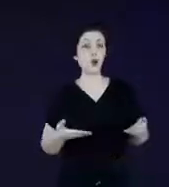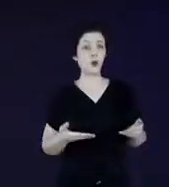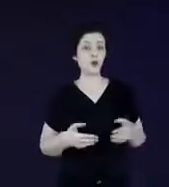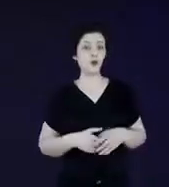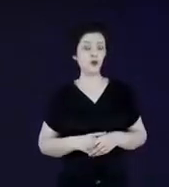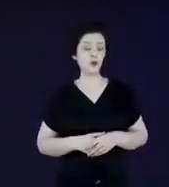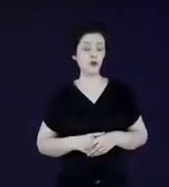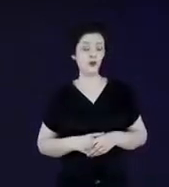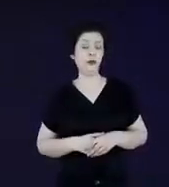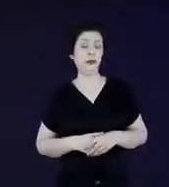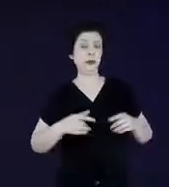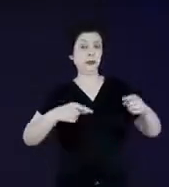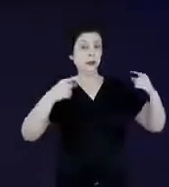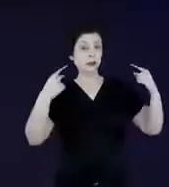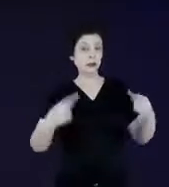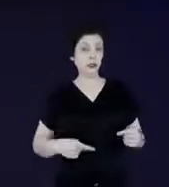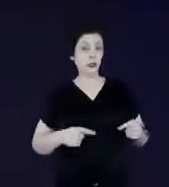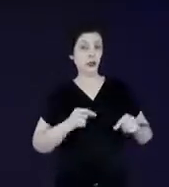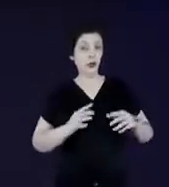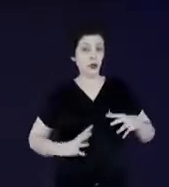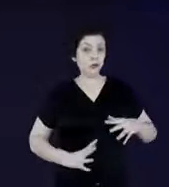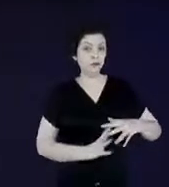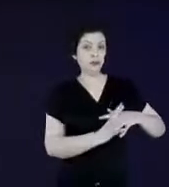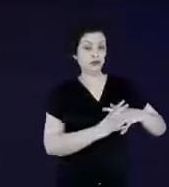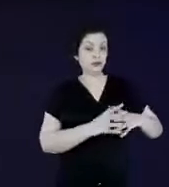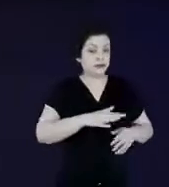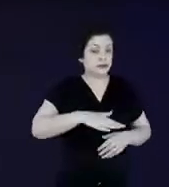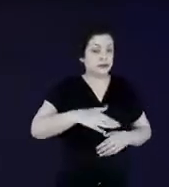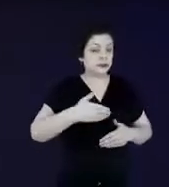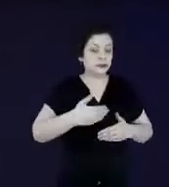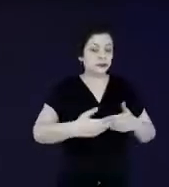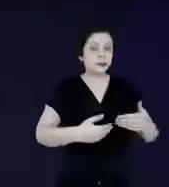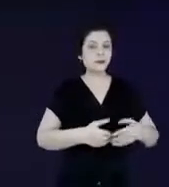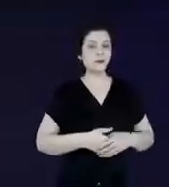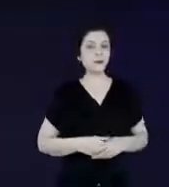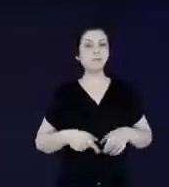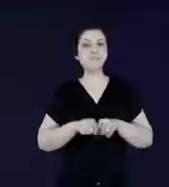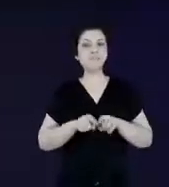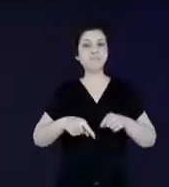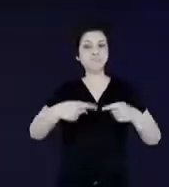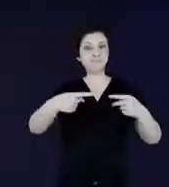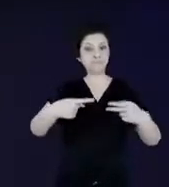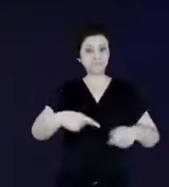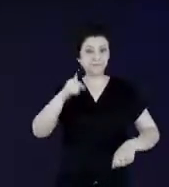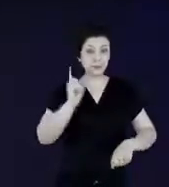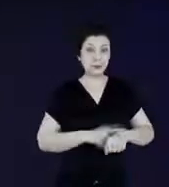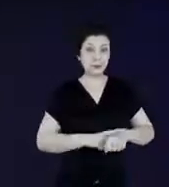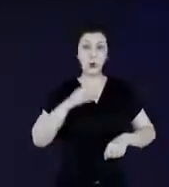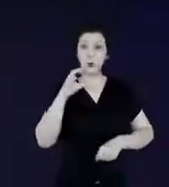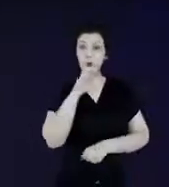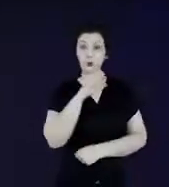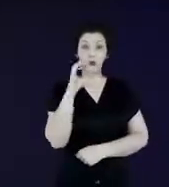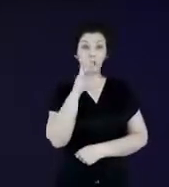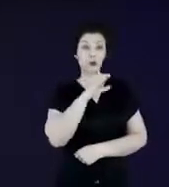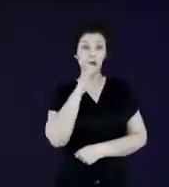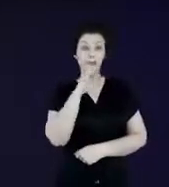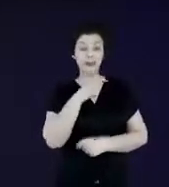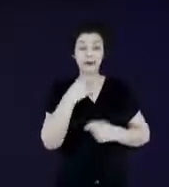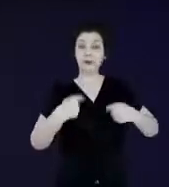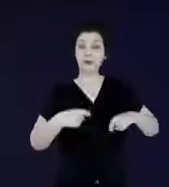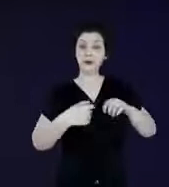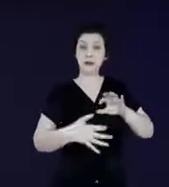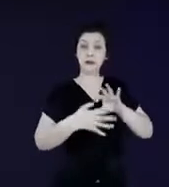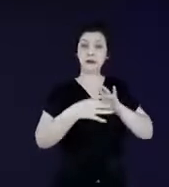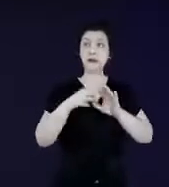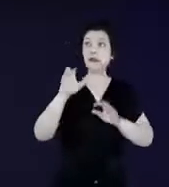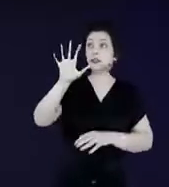um desafio grande com a modernização do setor e também desafios imediatos de conexão de regiões